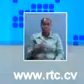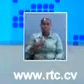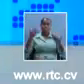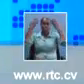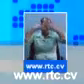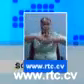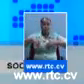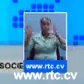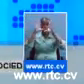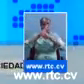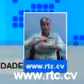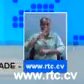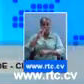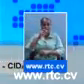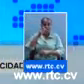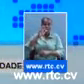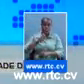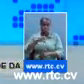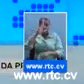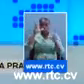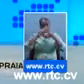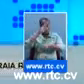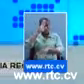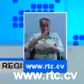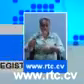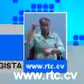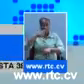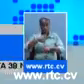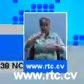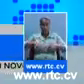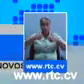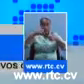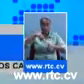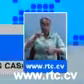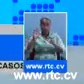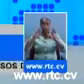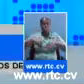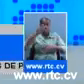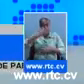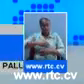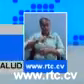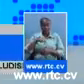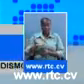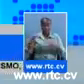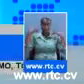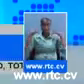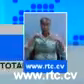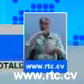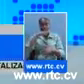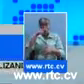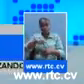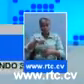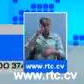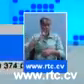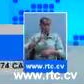Muito boa noite. Mais 38 novos casos de paludismo na cidade da Praia nesta última semana. Informação avançada hoje pela